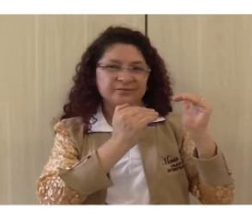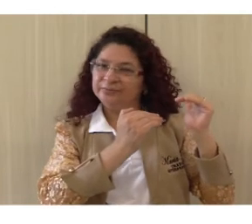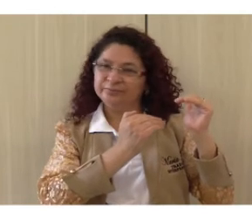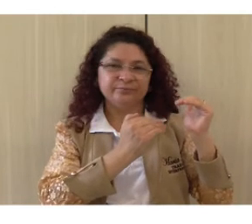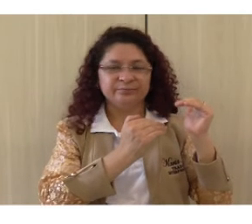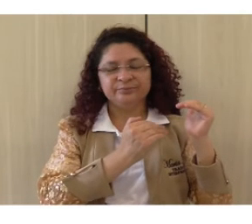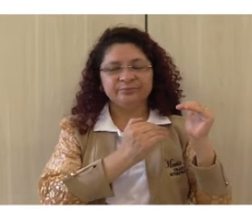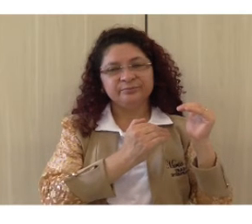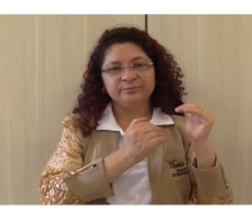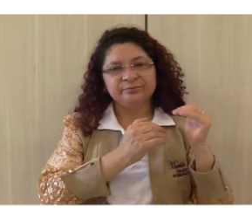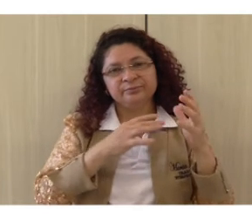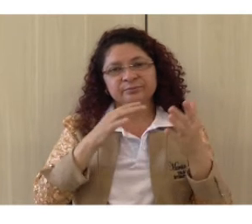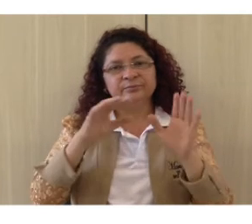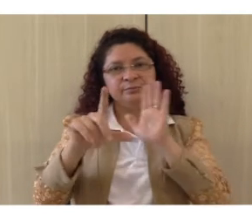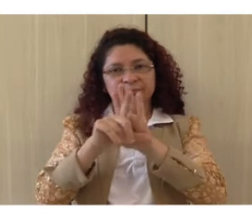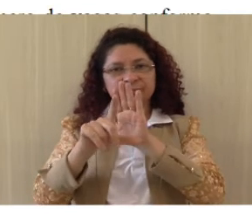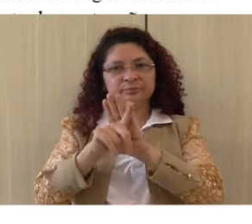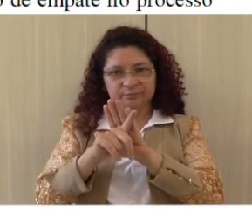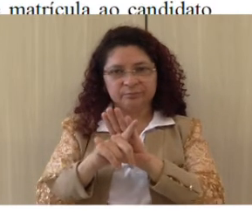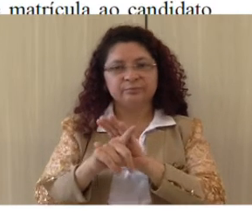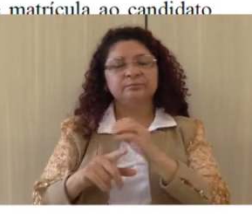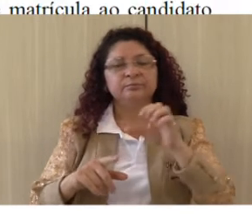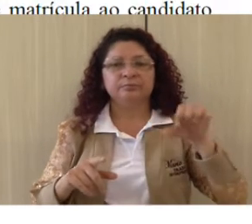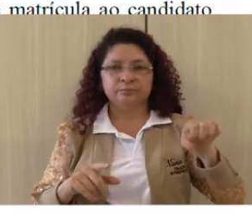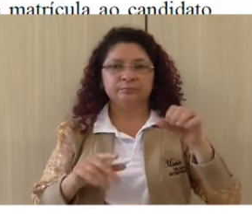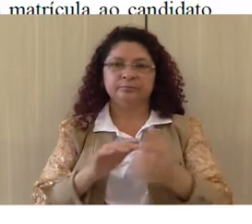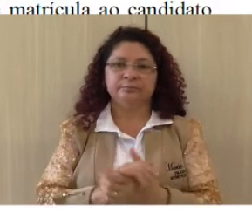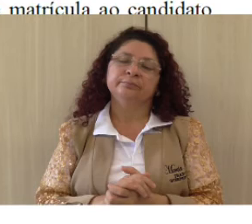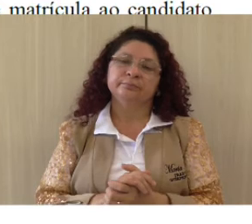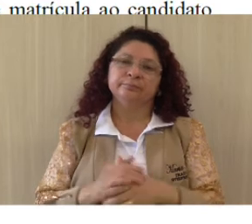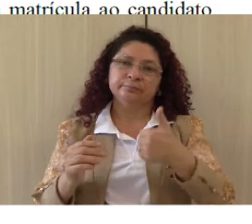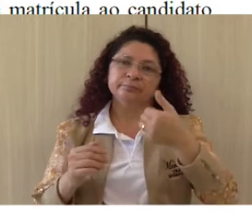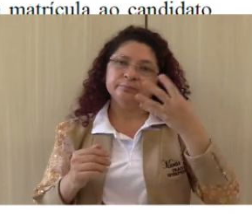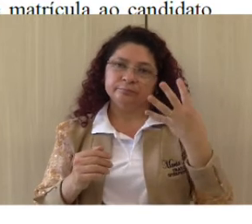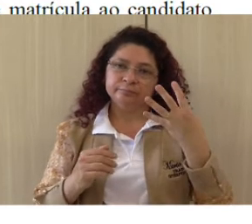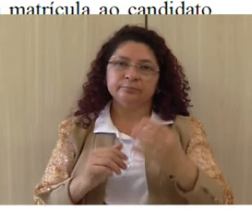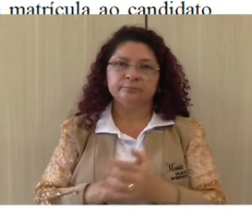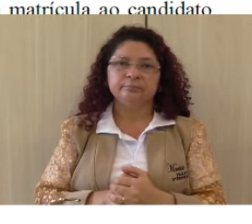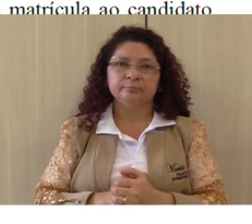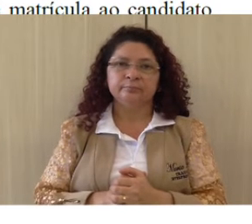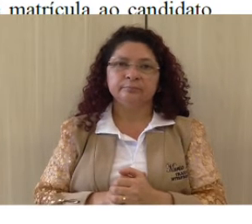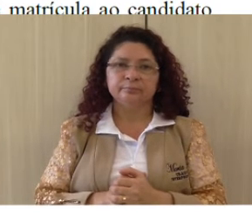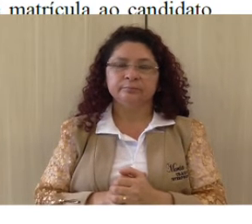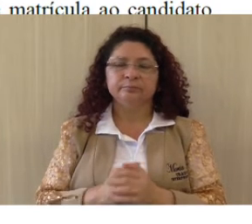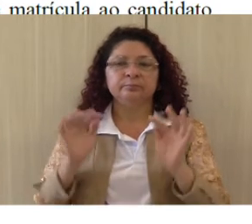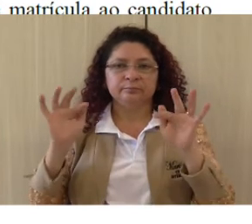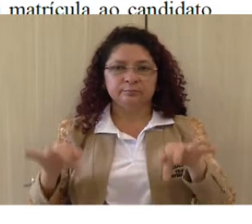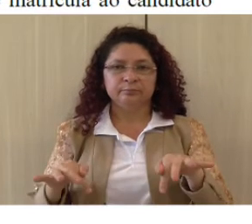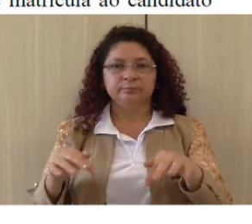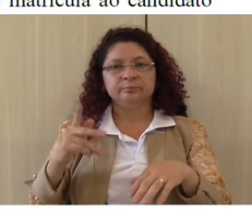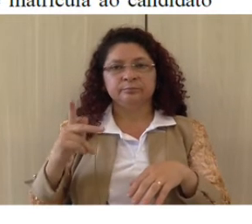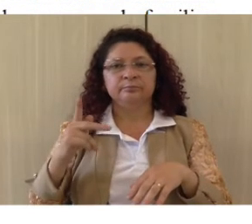recuse a cumprir condições previstas no item 9. Item 14. Da nota final no